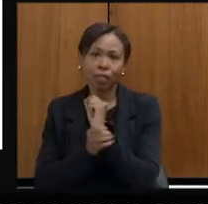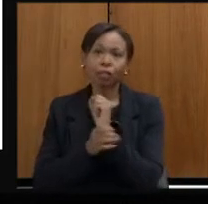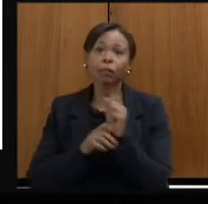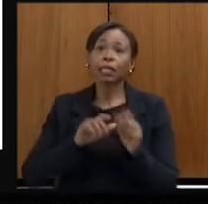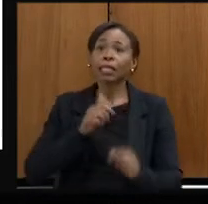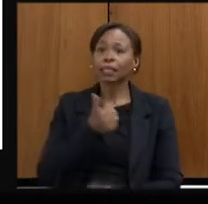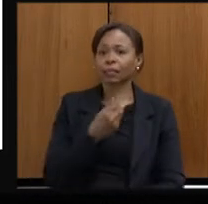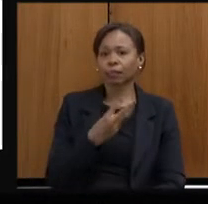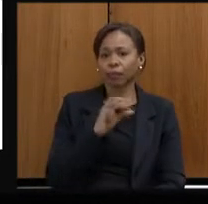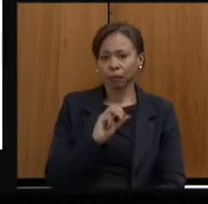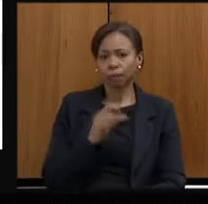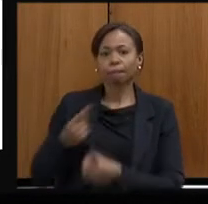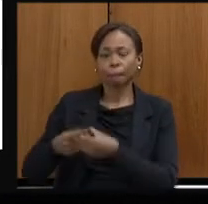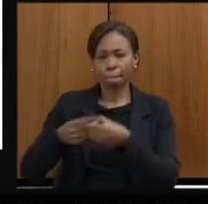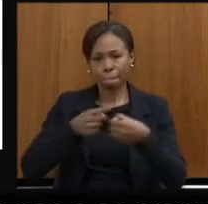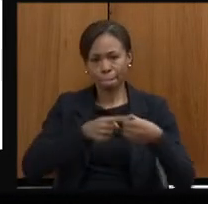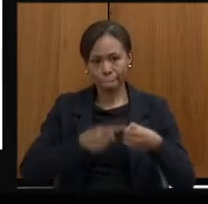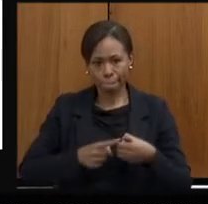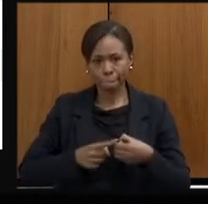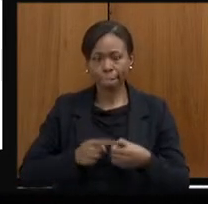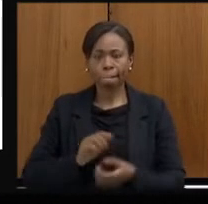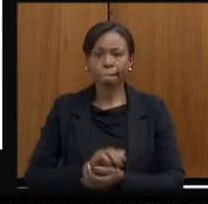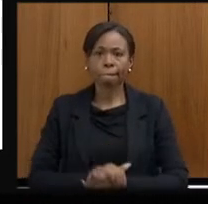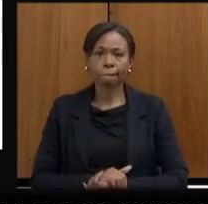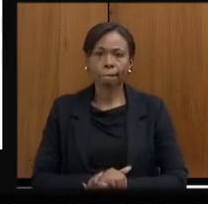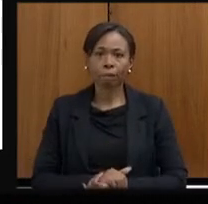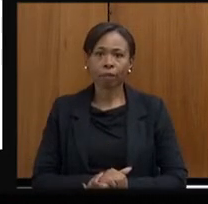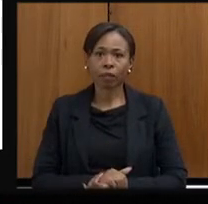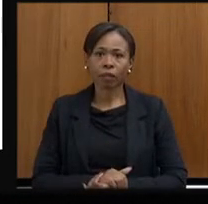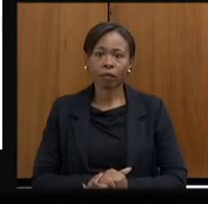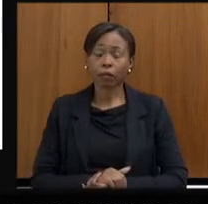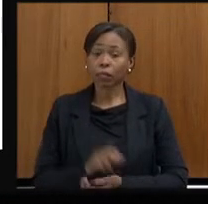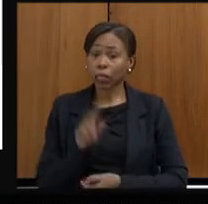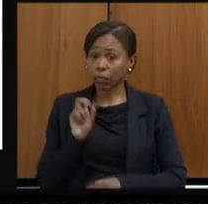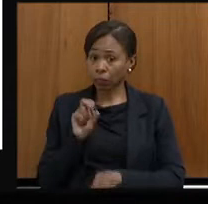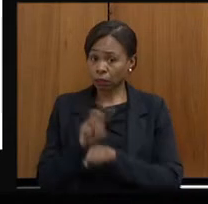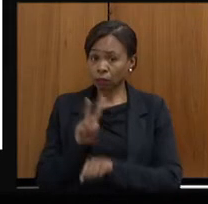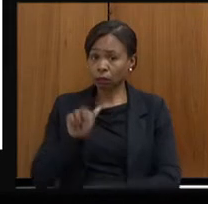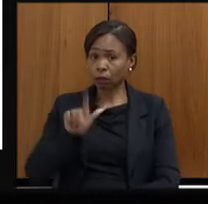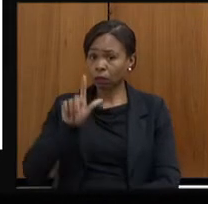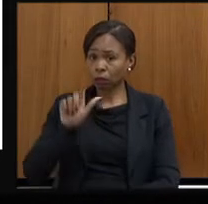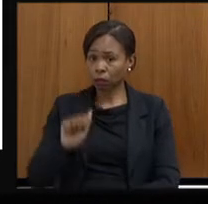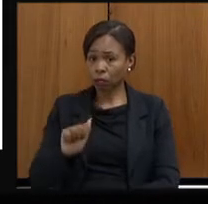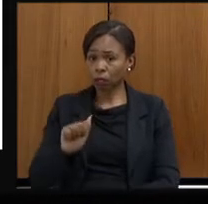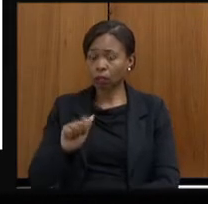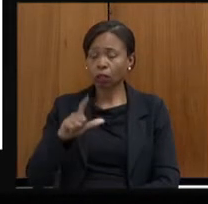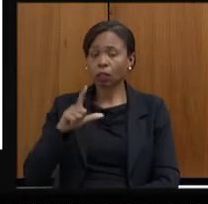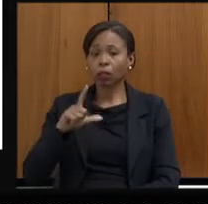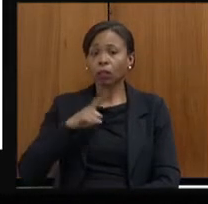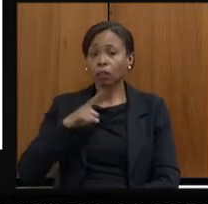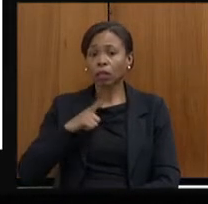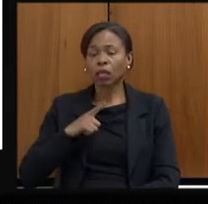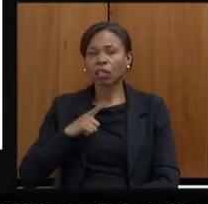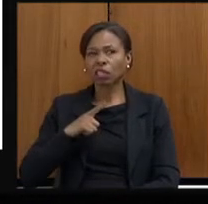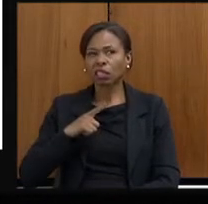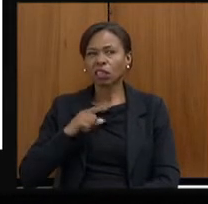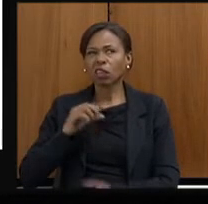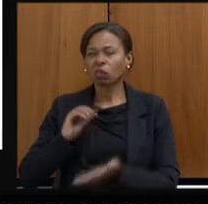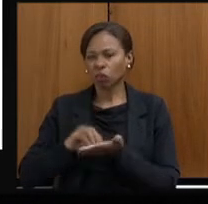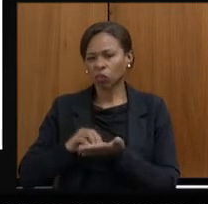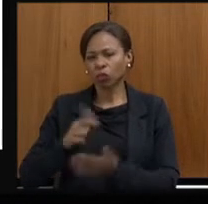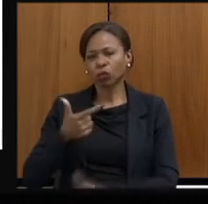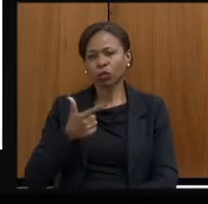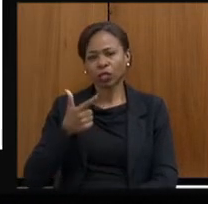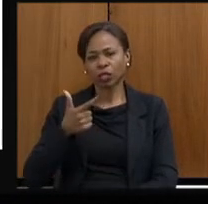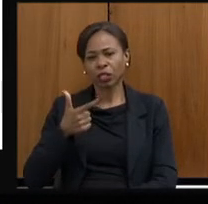qualificadas. Só para dar uma pergunta, essas vagas ainda são... Nós tivemos uma demanda de 250 municípios.